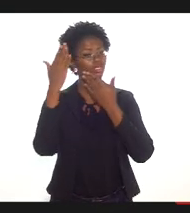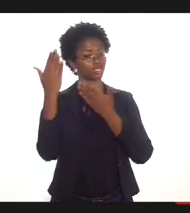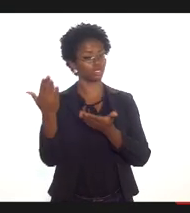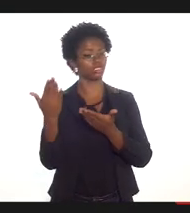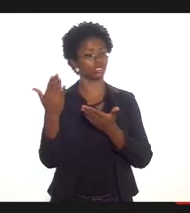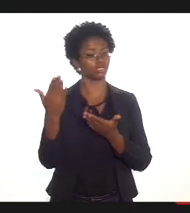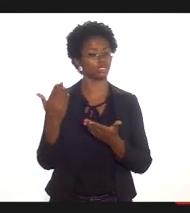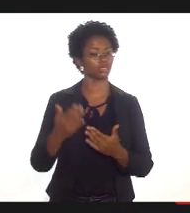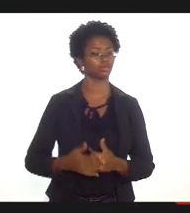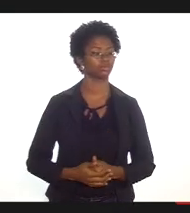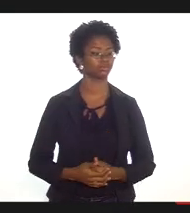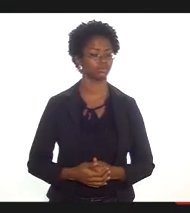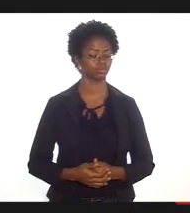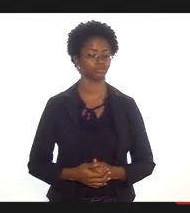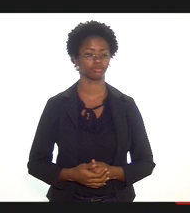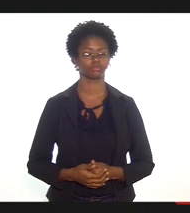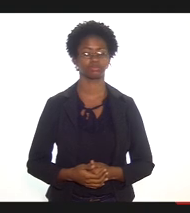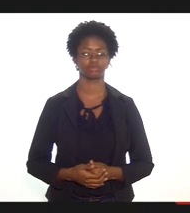a.